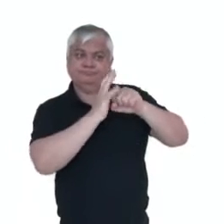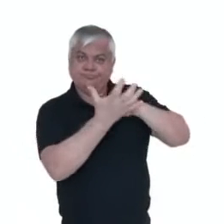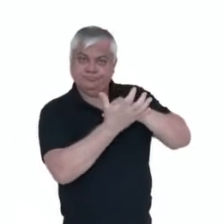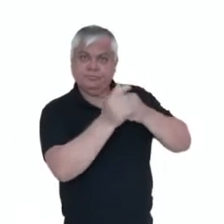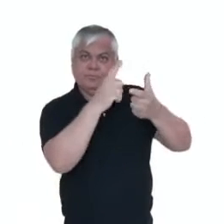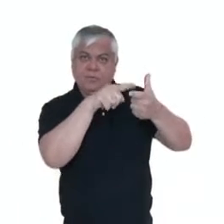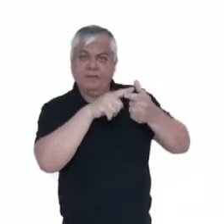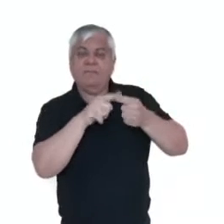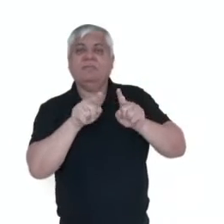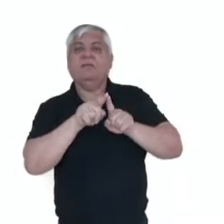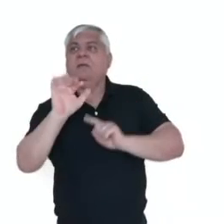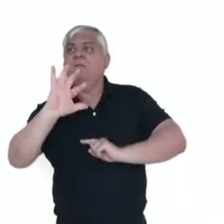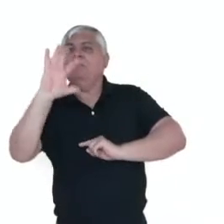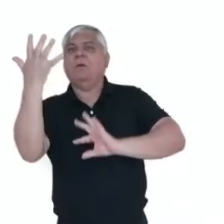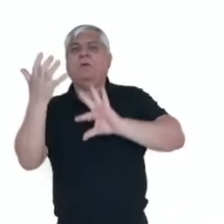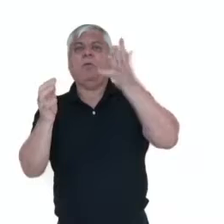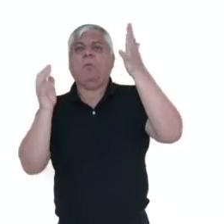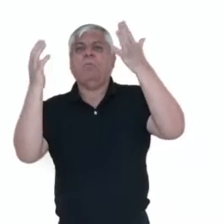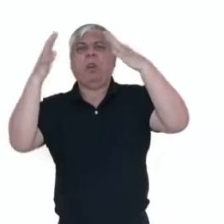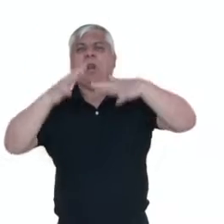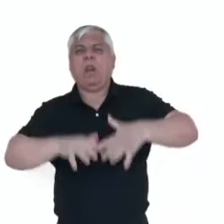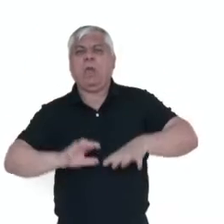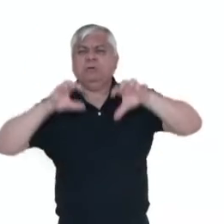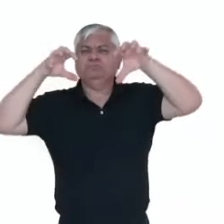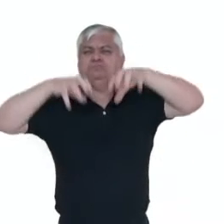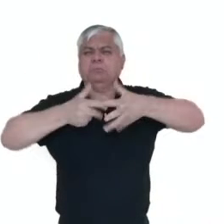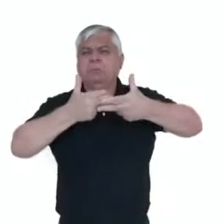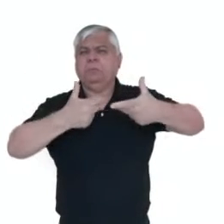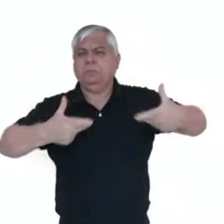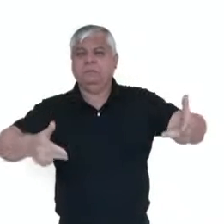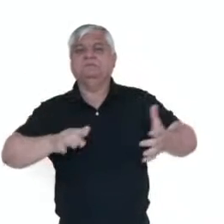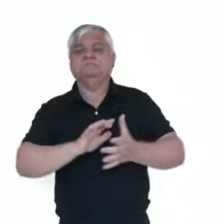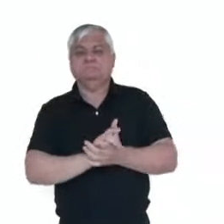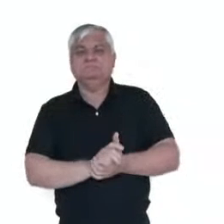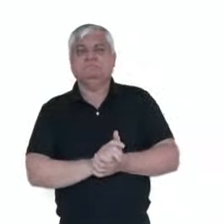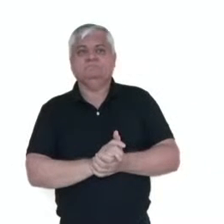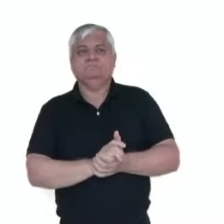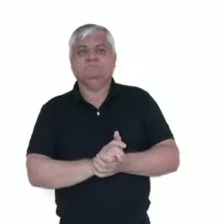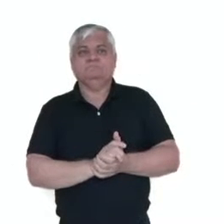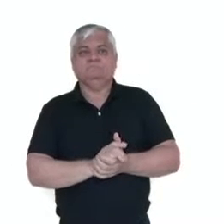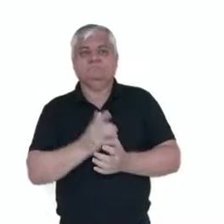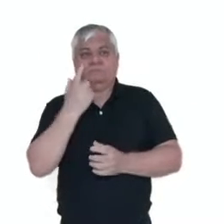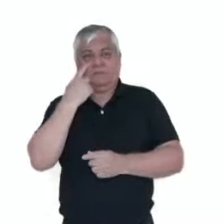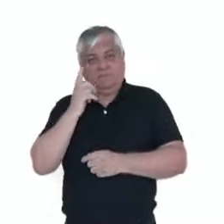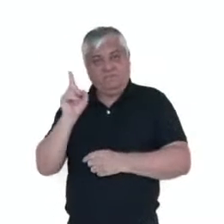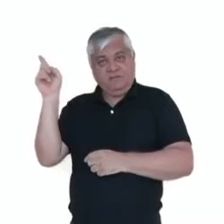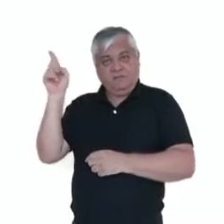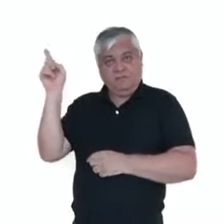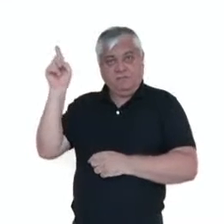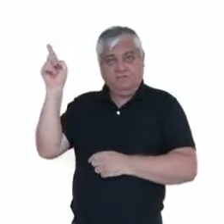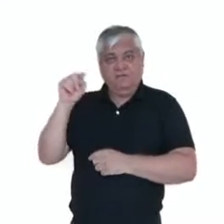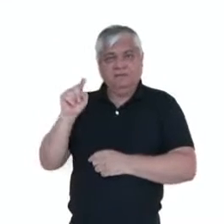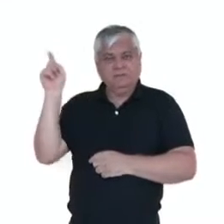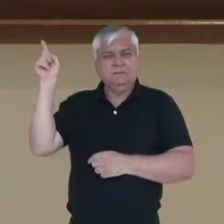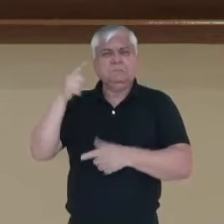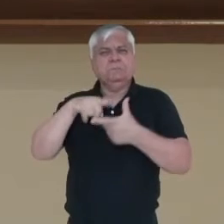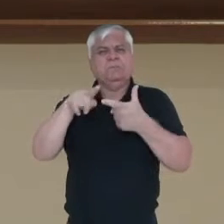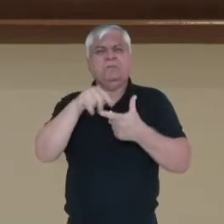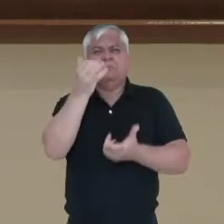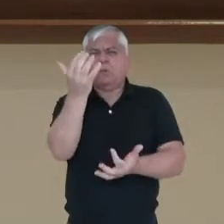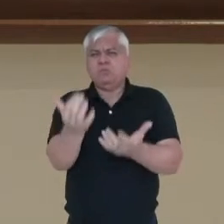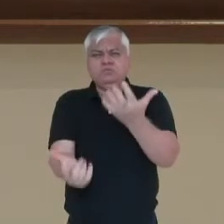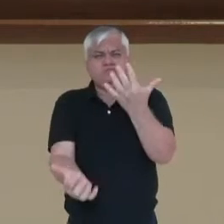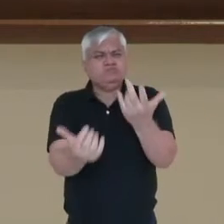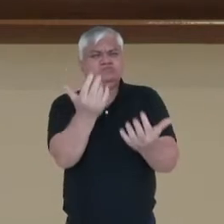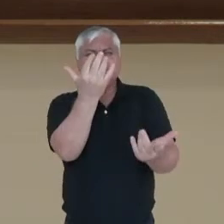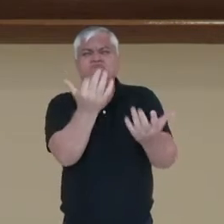e os desastres climáticos. Na iconografia aqui presente, você olha, por exemplo, as queimadas, né? É